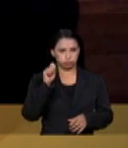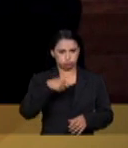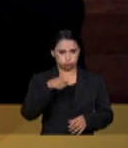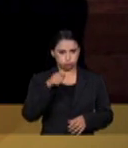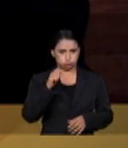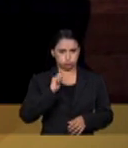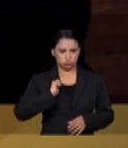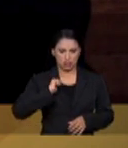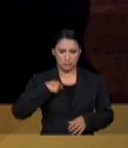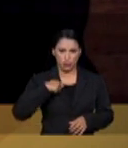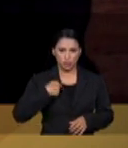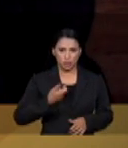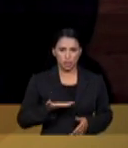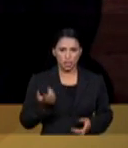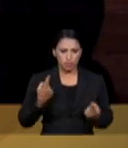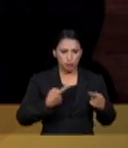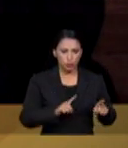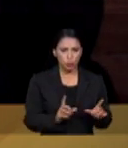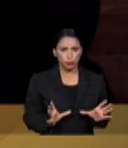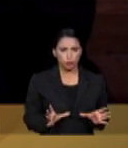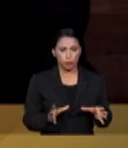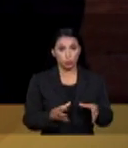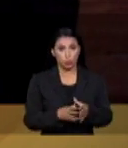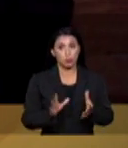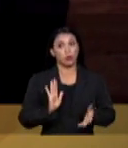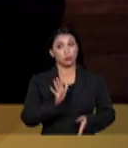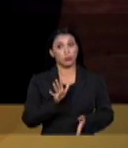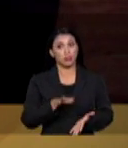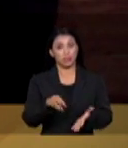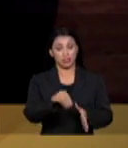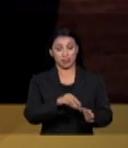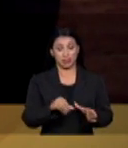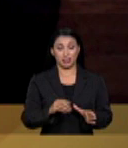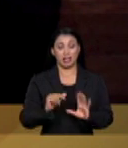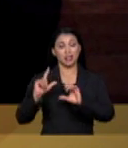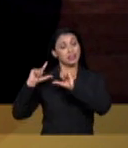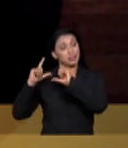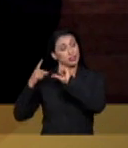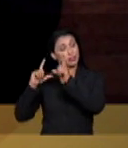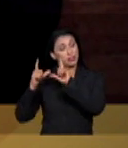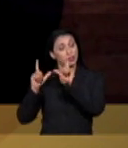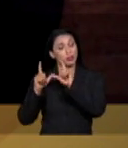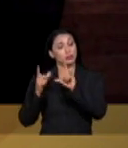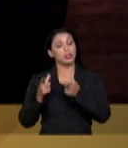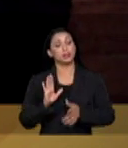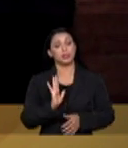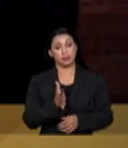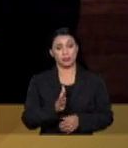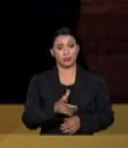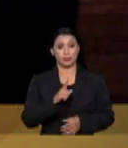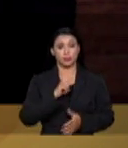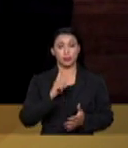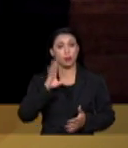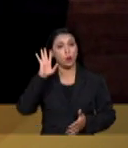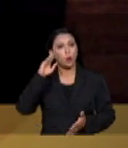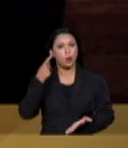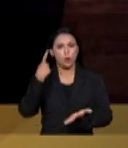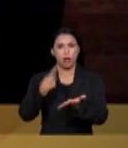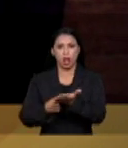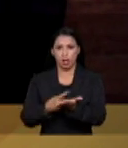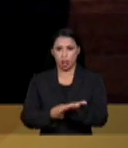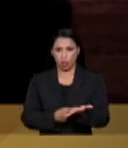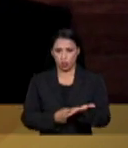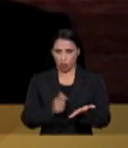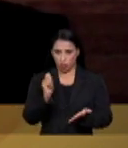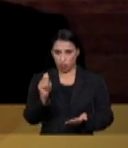está na Terra como tradicionalmente considerado um e o acórdão como